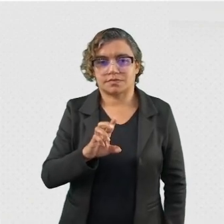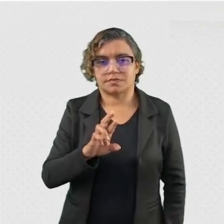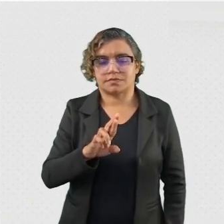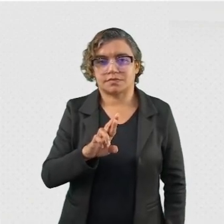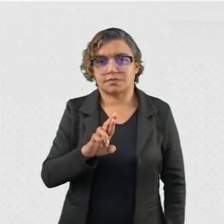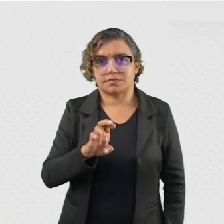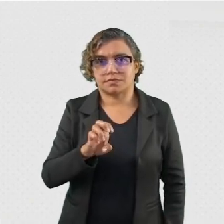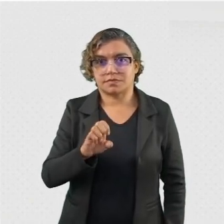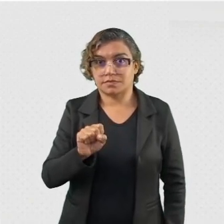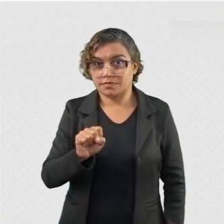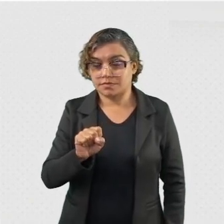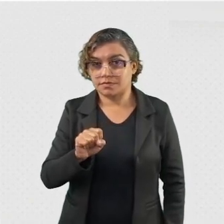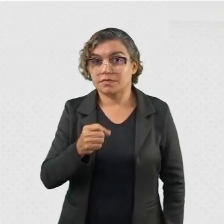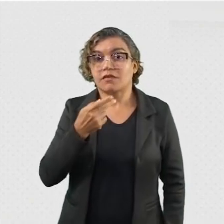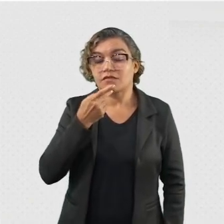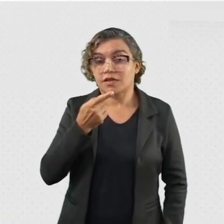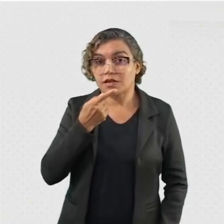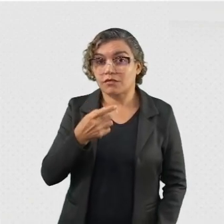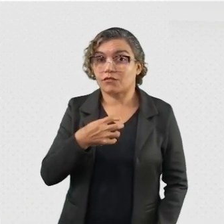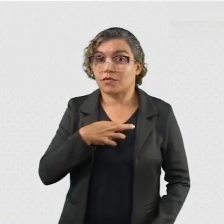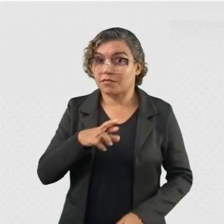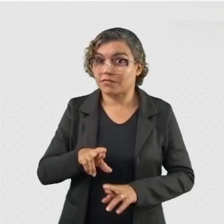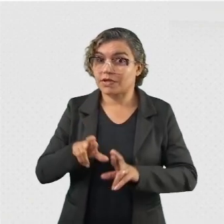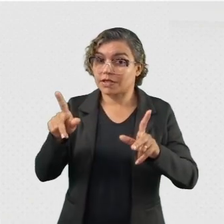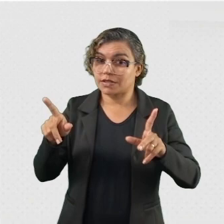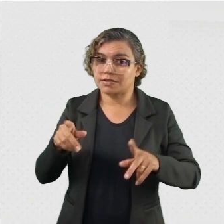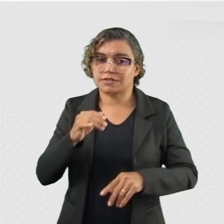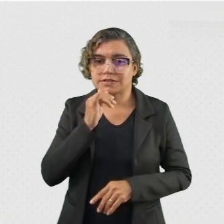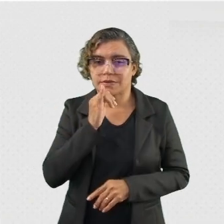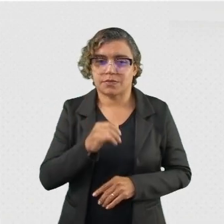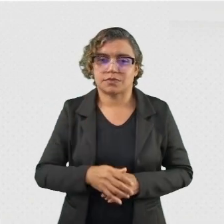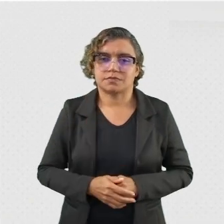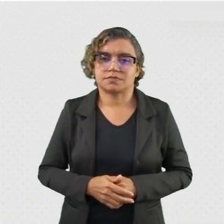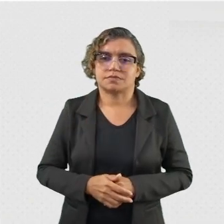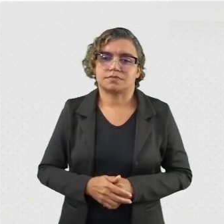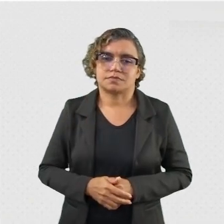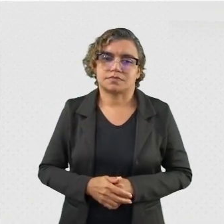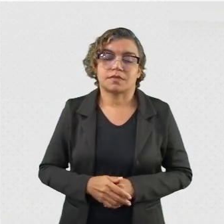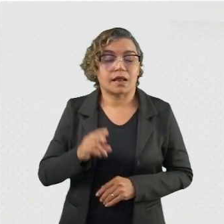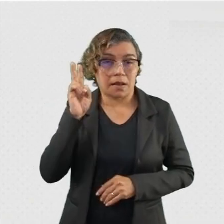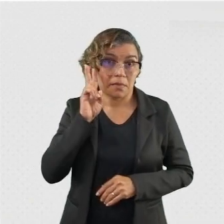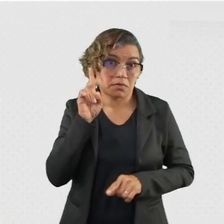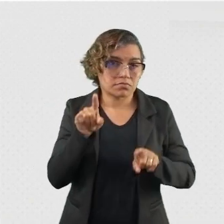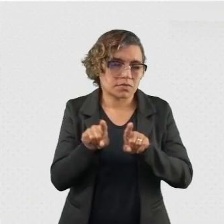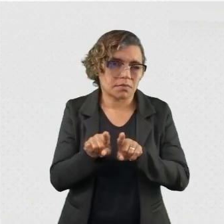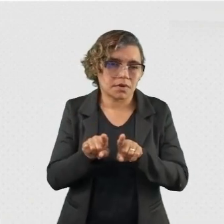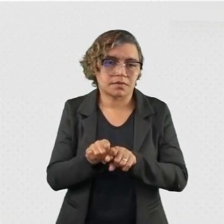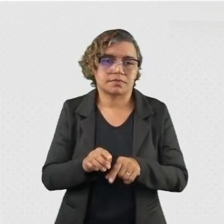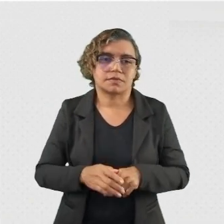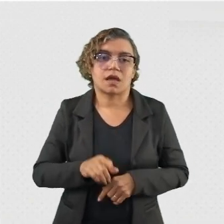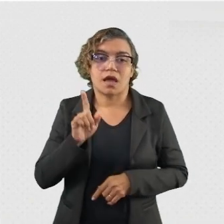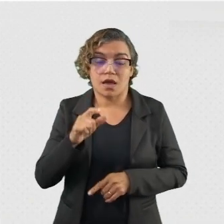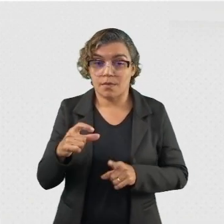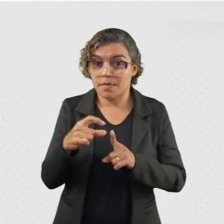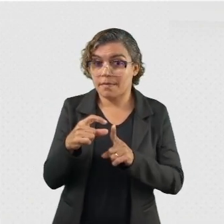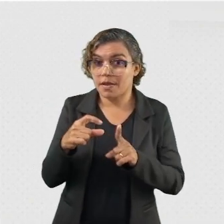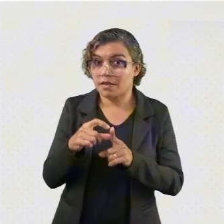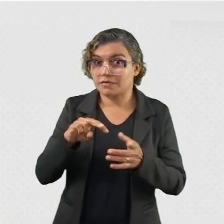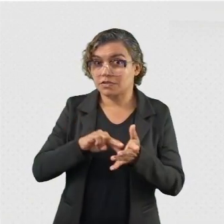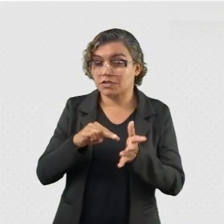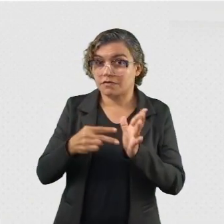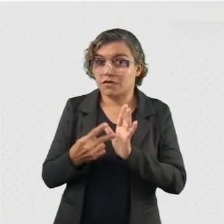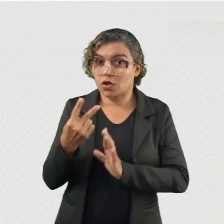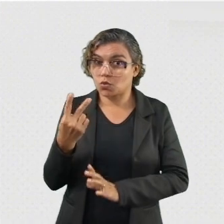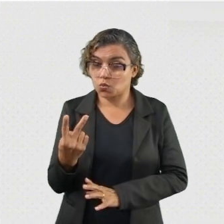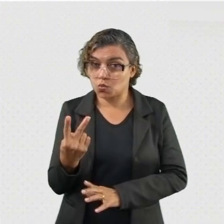formas diferentes. No caso de... lembrando, address é uma palavra que significa duas coisas